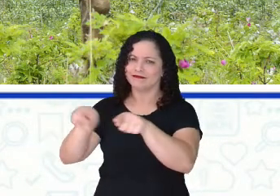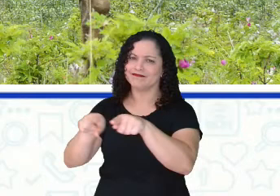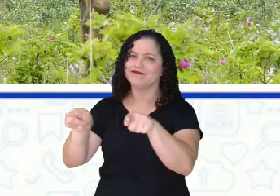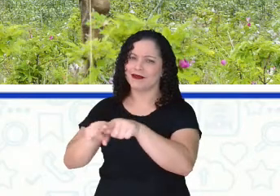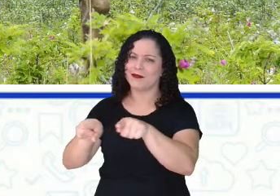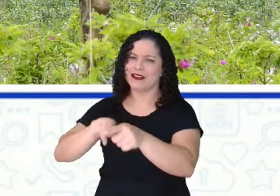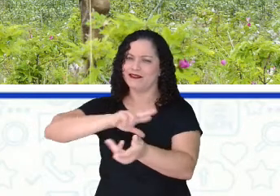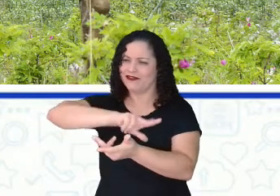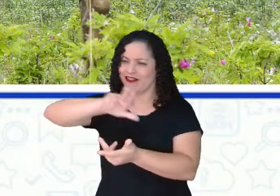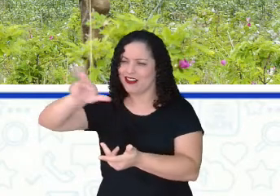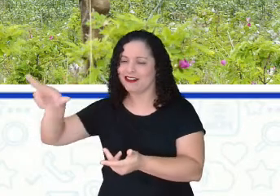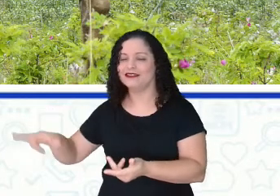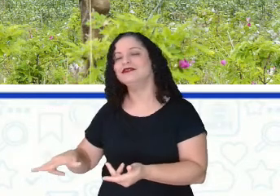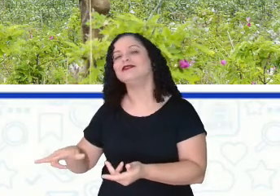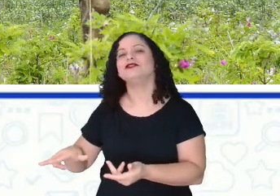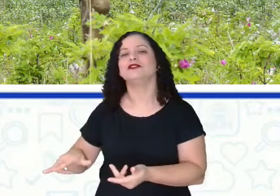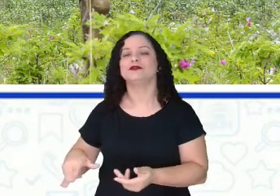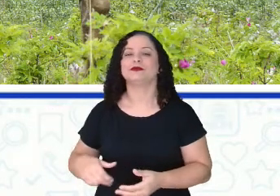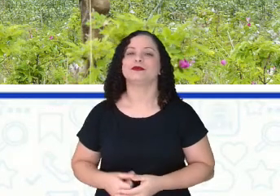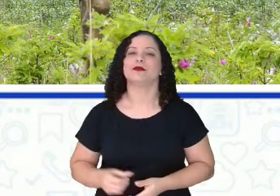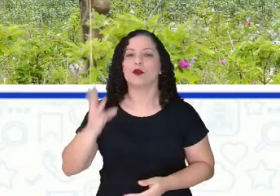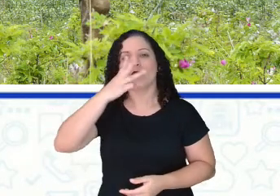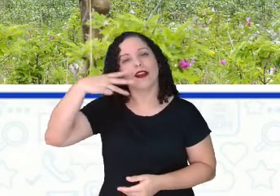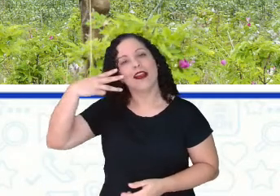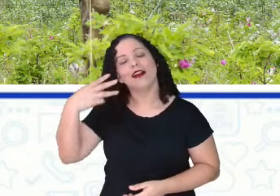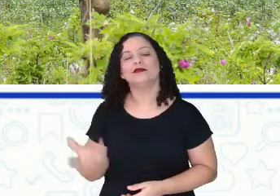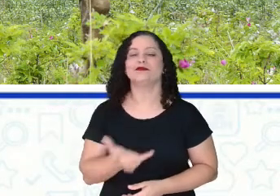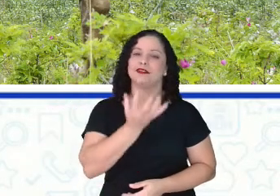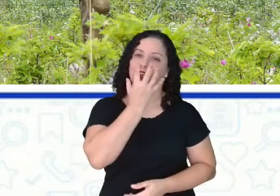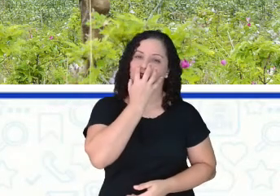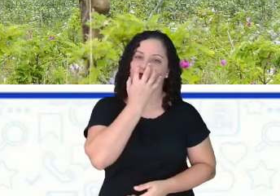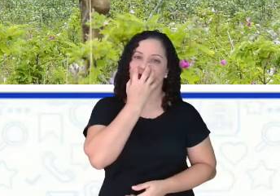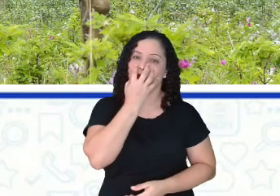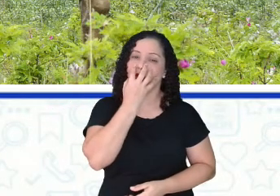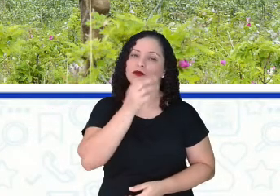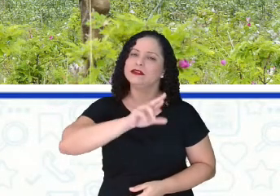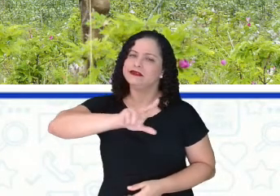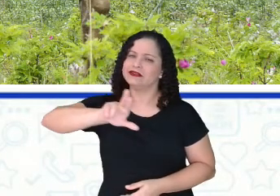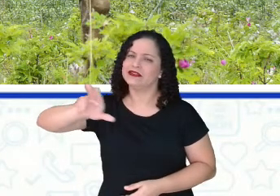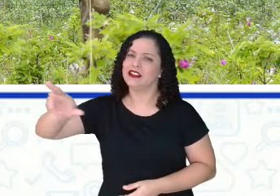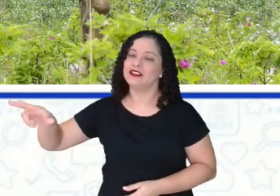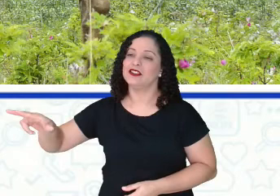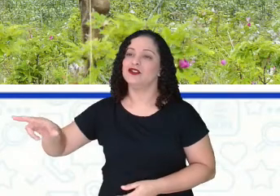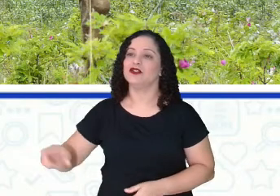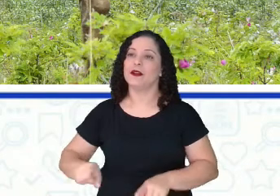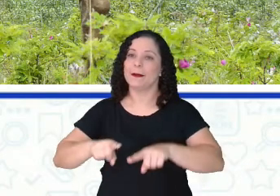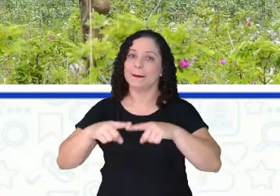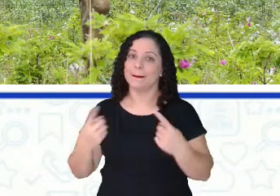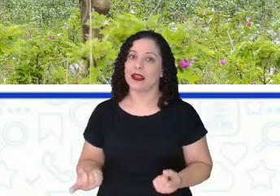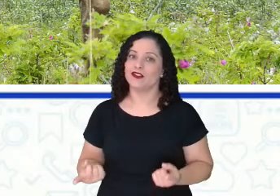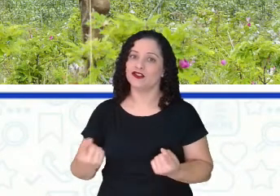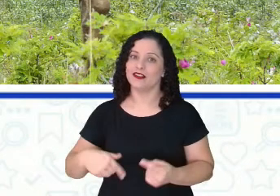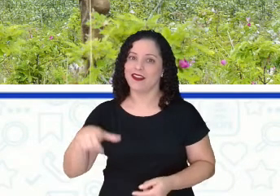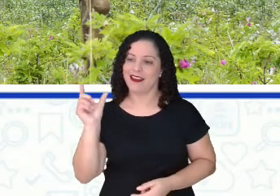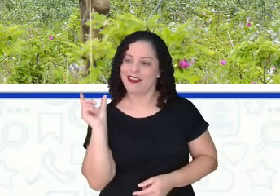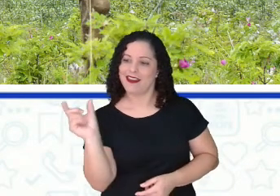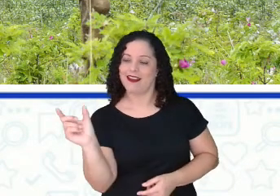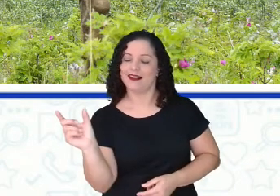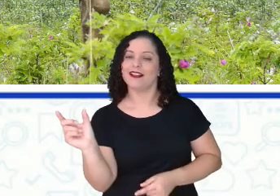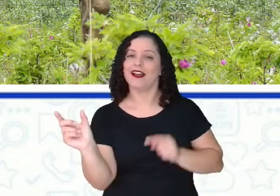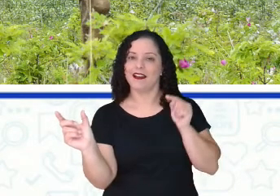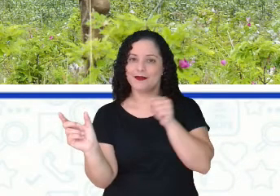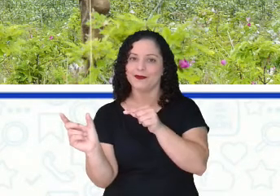são mamíferos, né? O gato, o cachorro. E aí, mamífero é o hiperônimo de